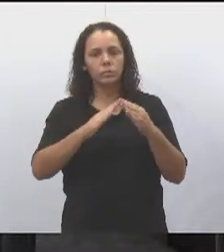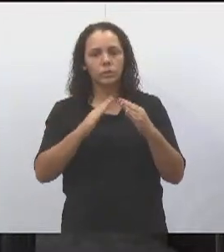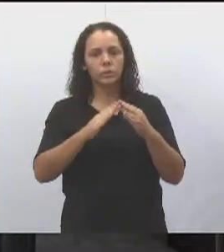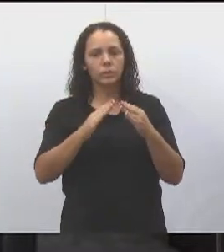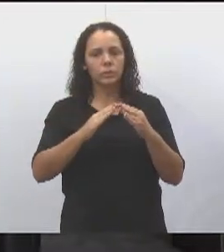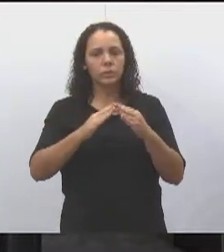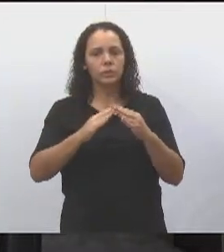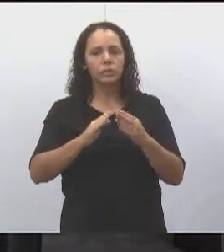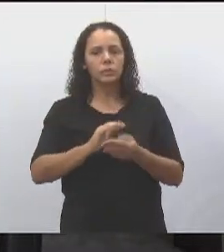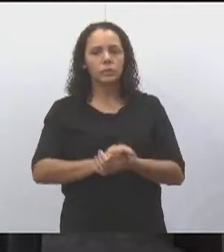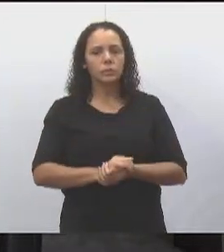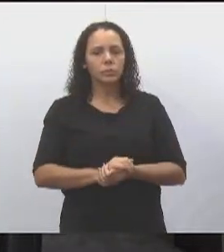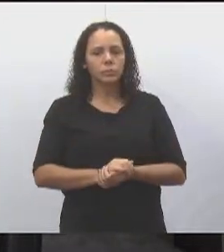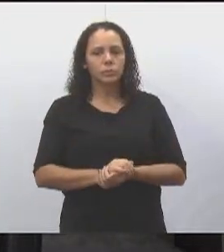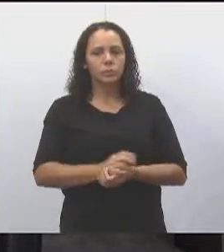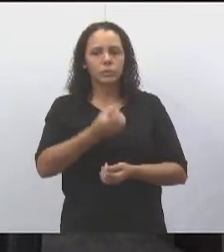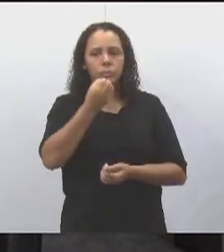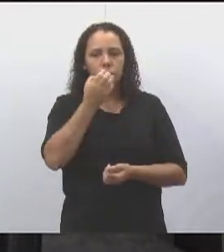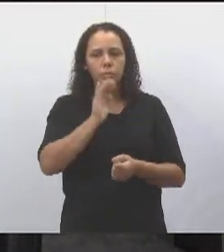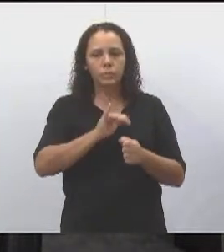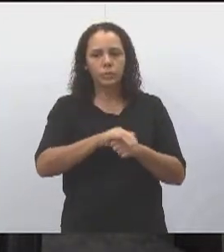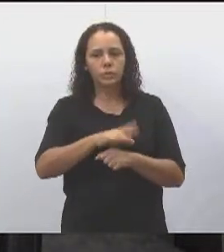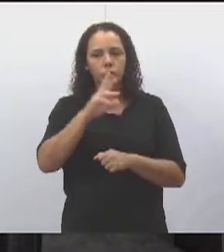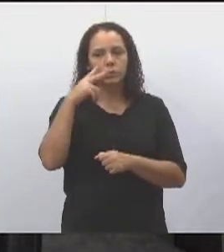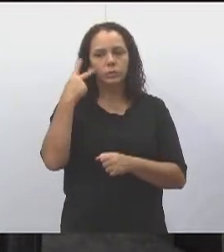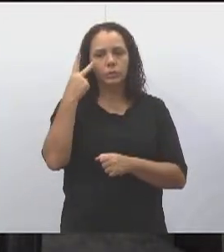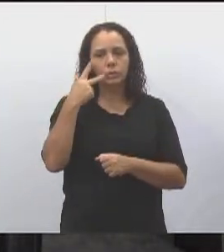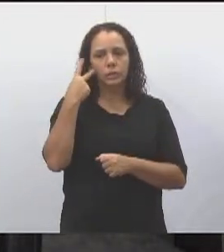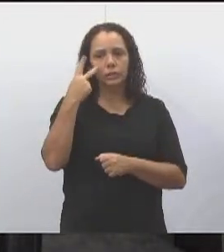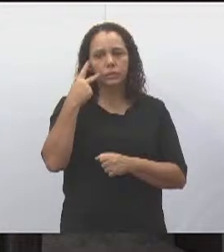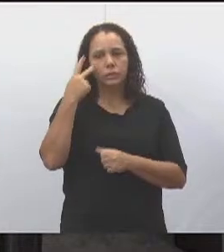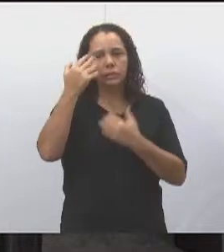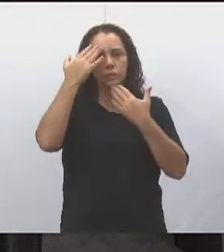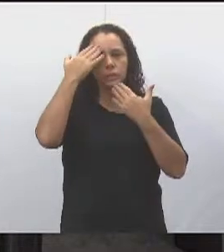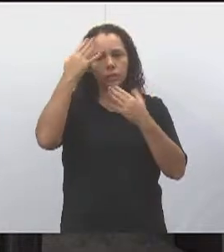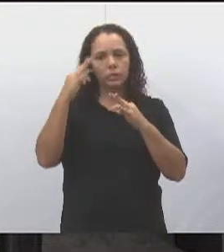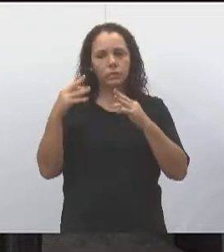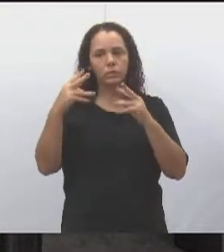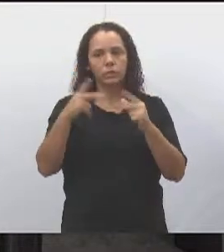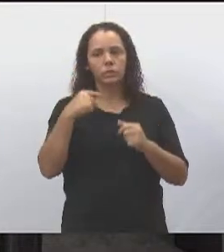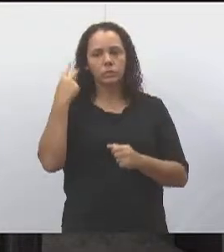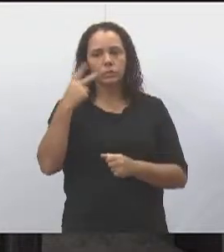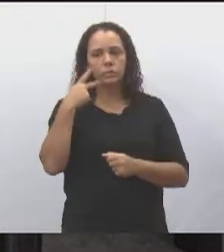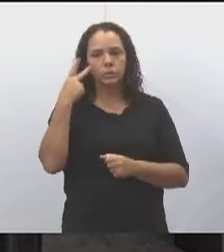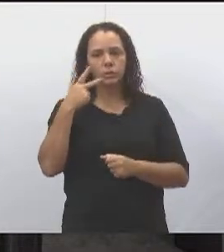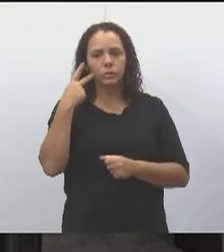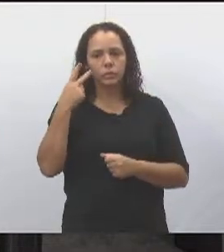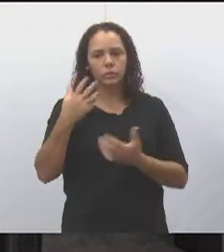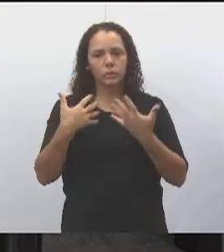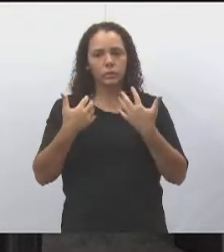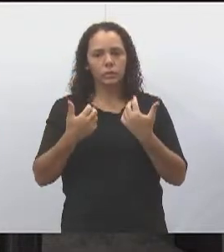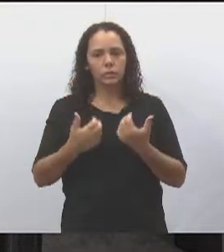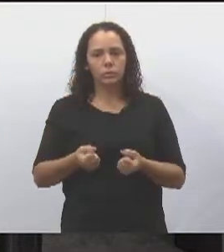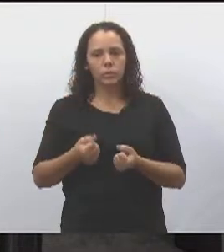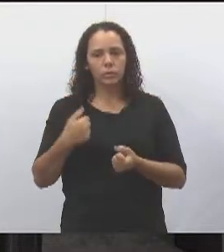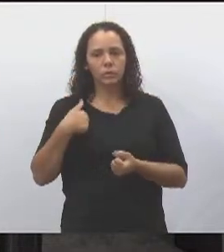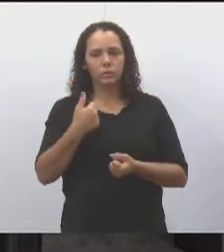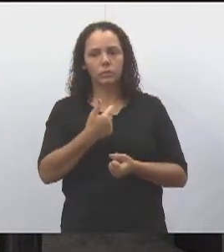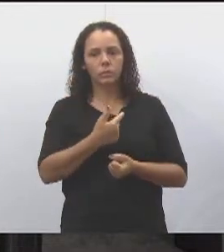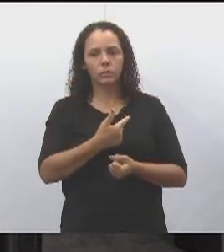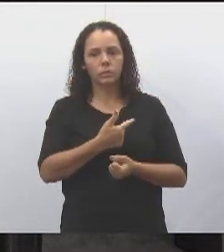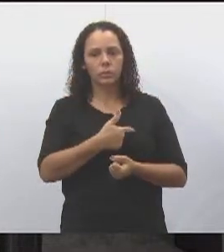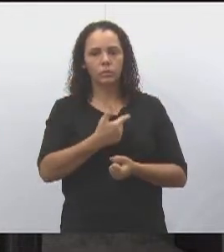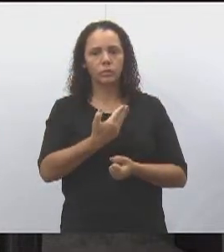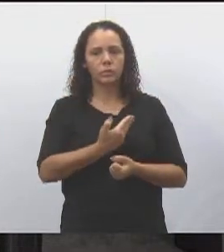Pedro. Boa noite aos vereadores. Agradecer a todos os vereadores que recebeu, os nossos companheiros